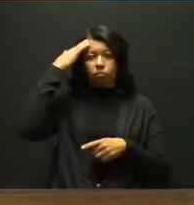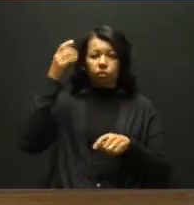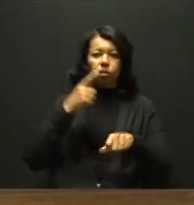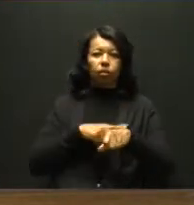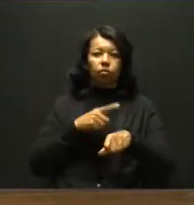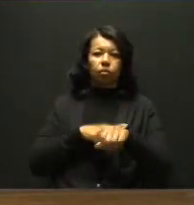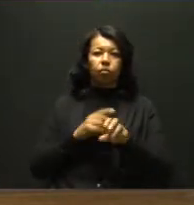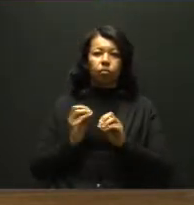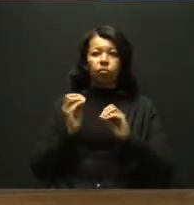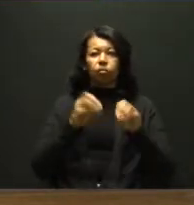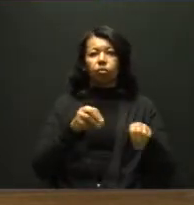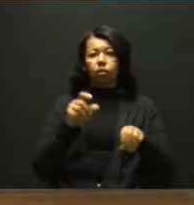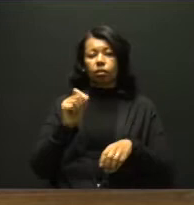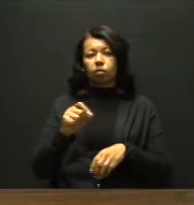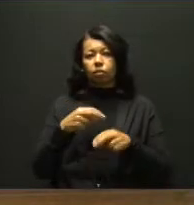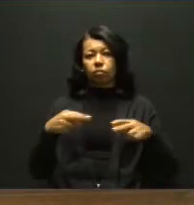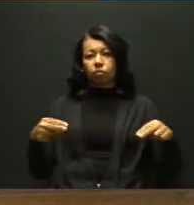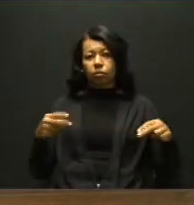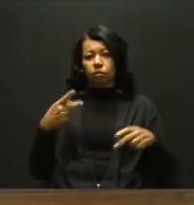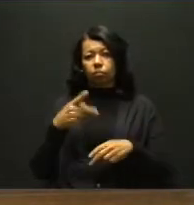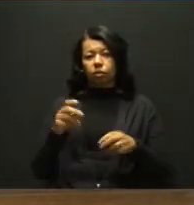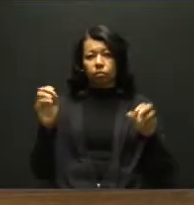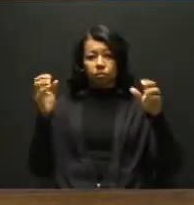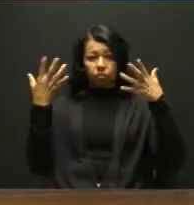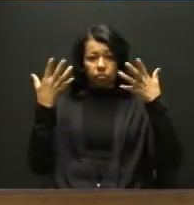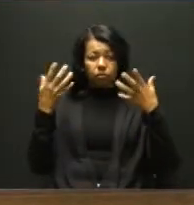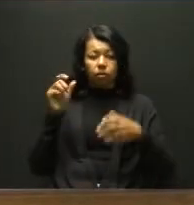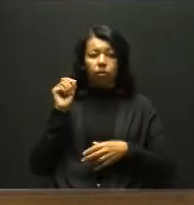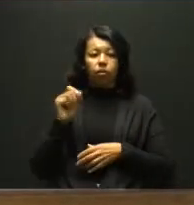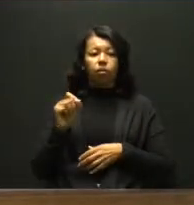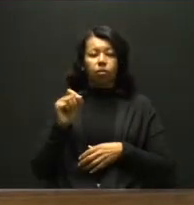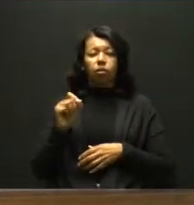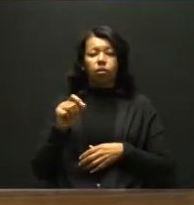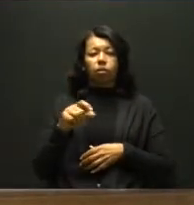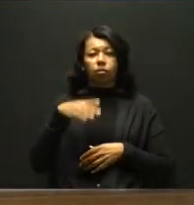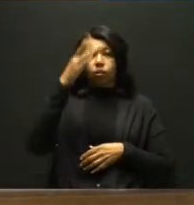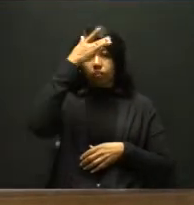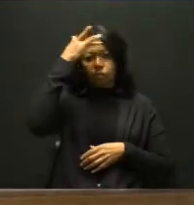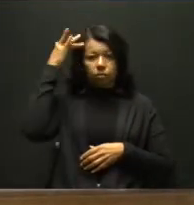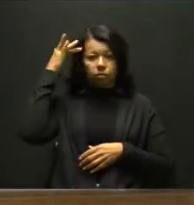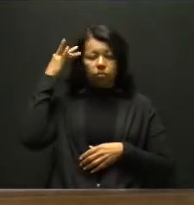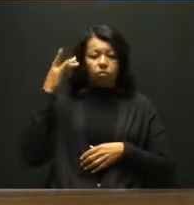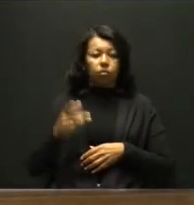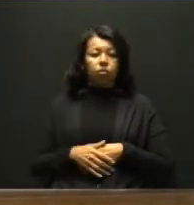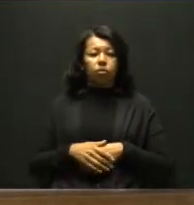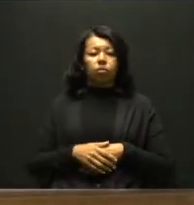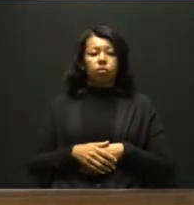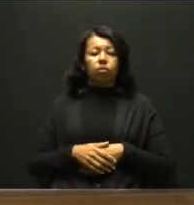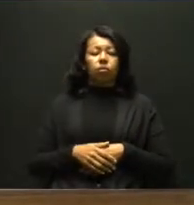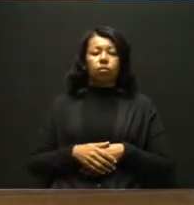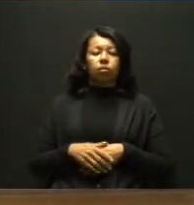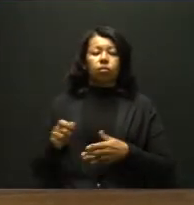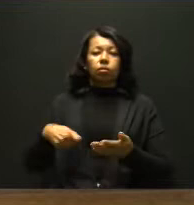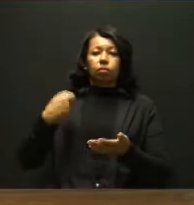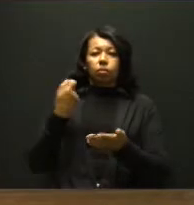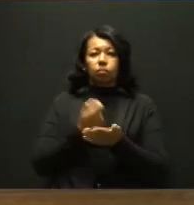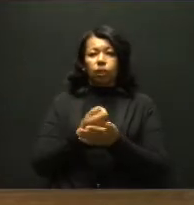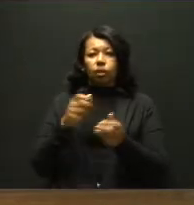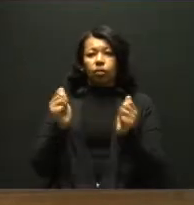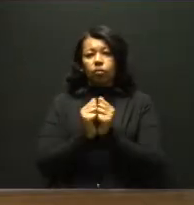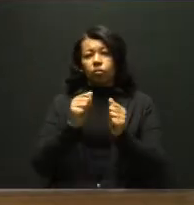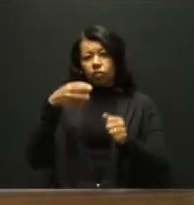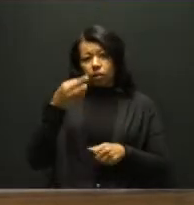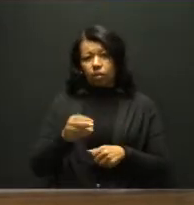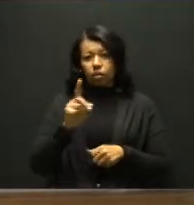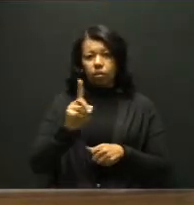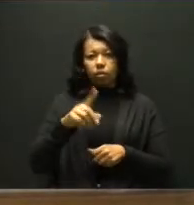a gente colocar esse negócio para instalar para resolver alguém vai ter que arcar cuidando o prejuízo e os custos e com certeza não